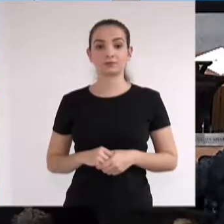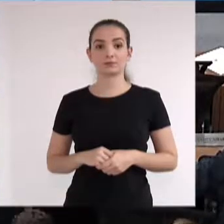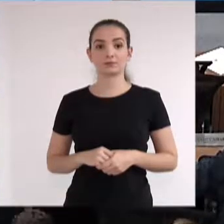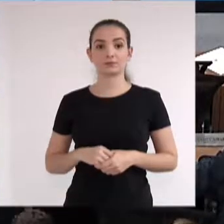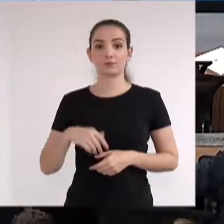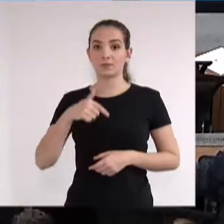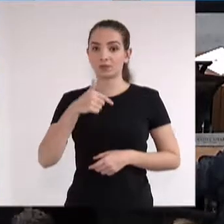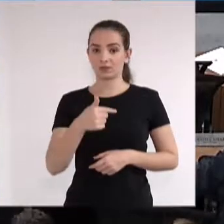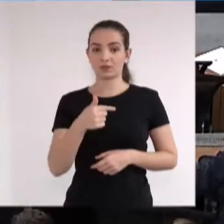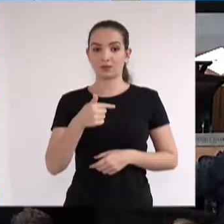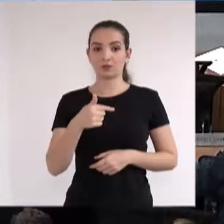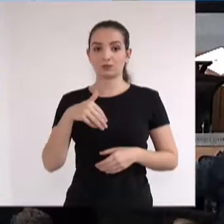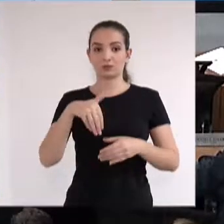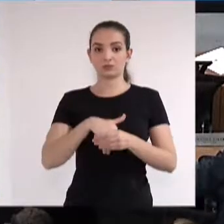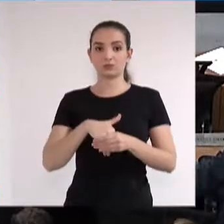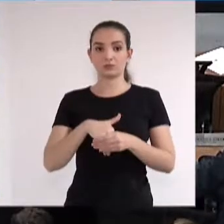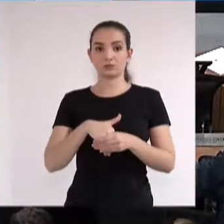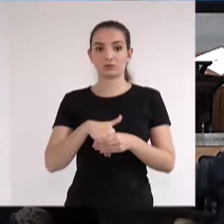Sete votos